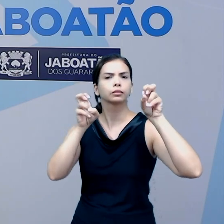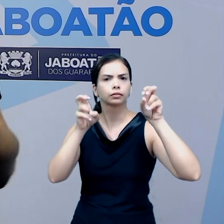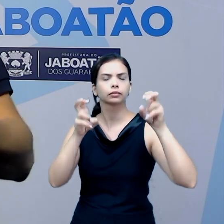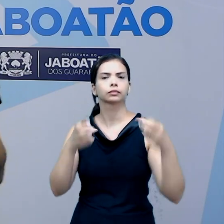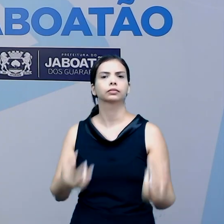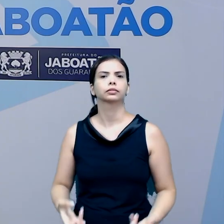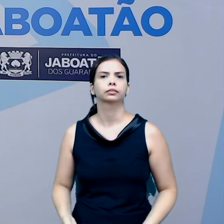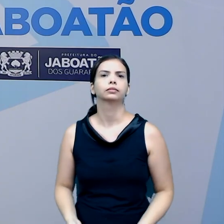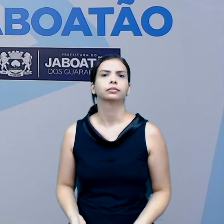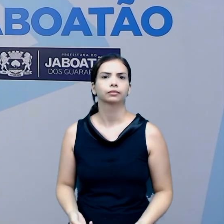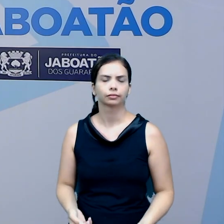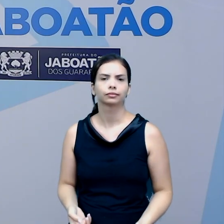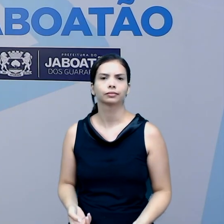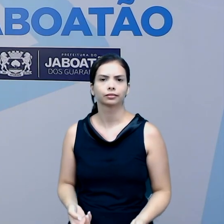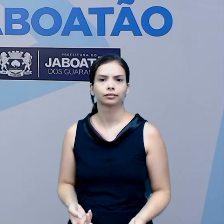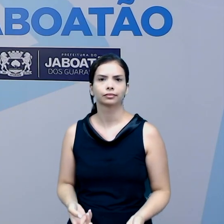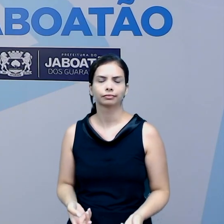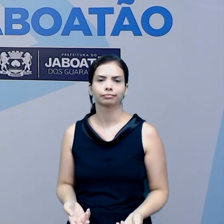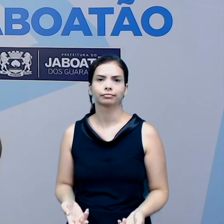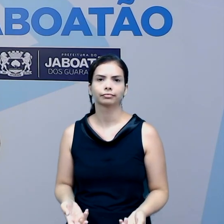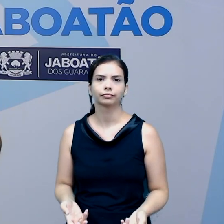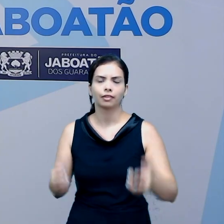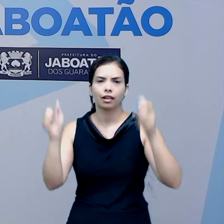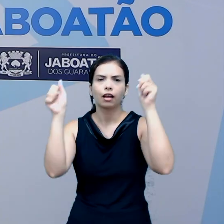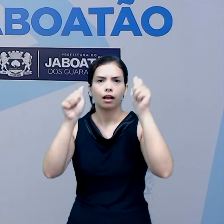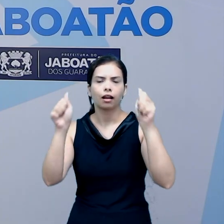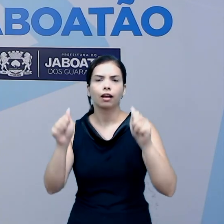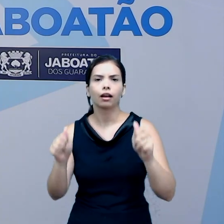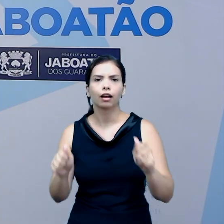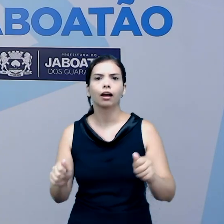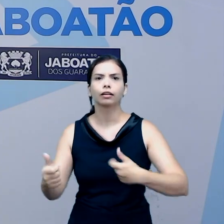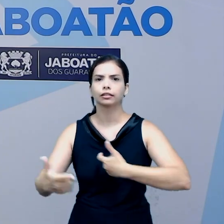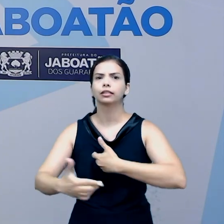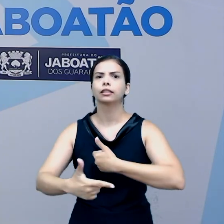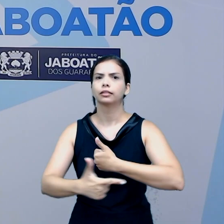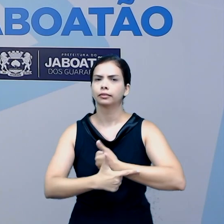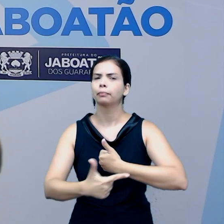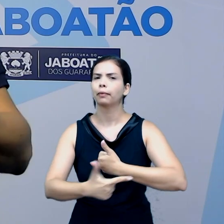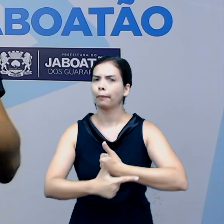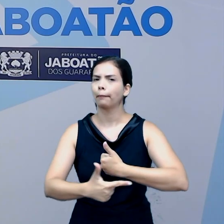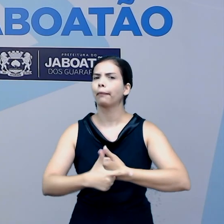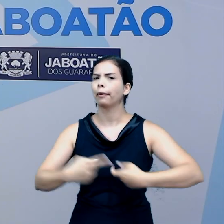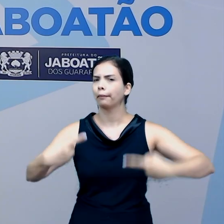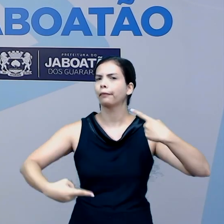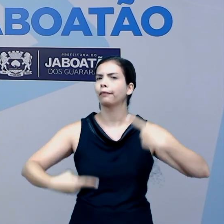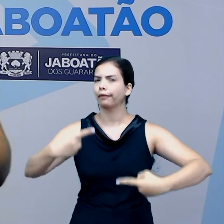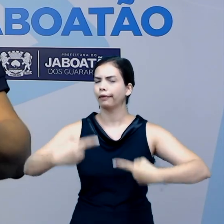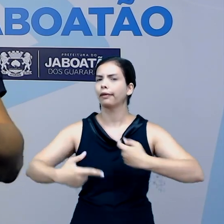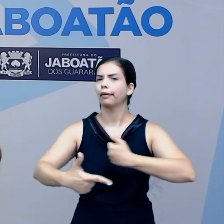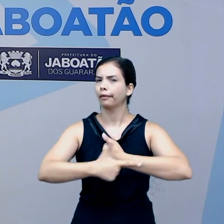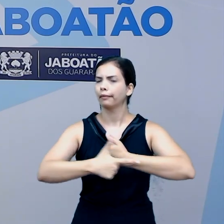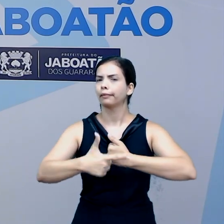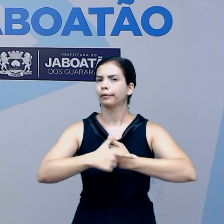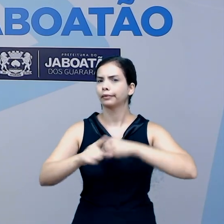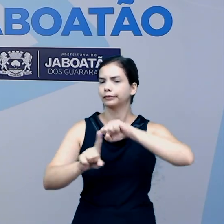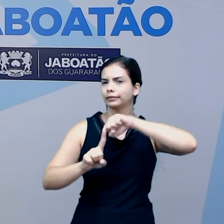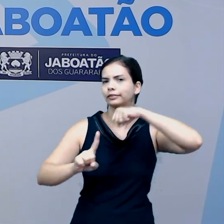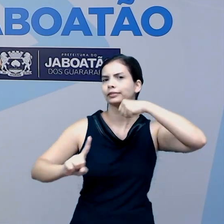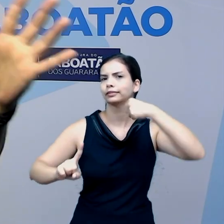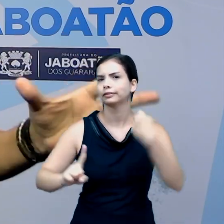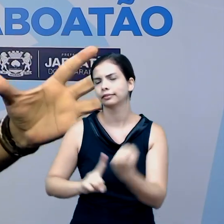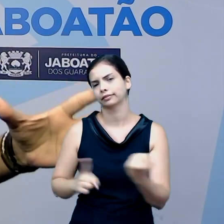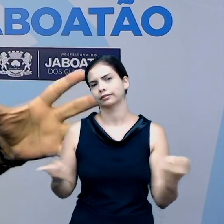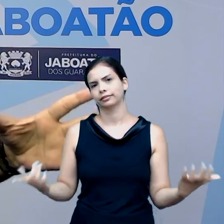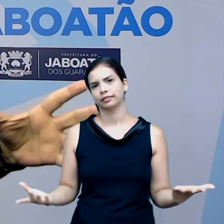discussões é a arte provocando discussões porque a arte tem muitas papel arte e política a arte social arte engajada